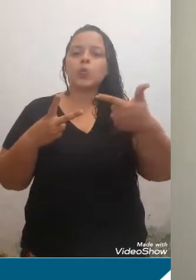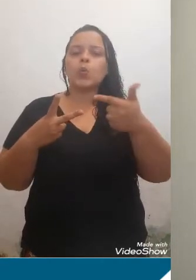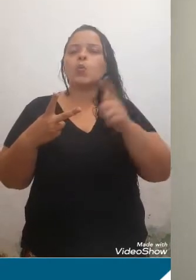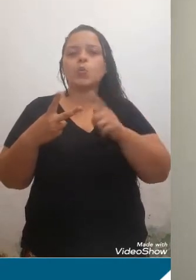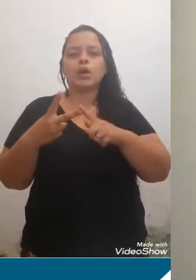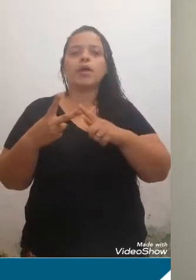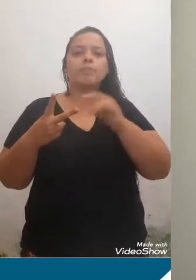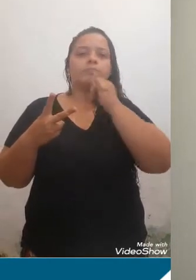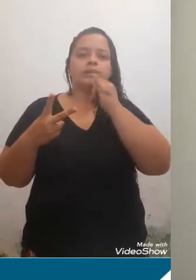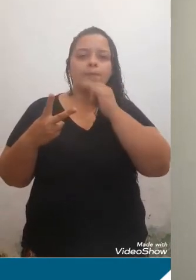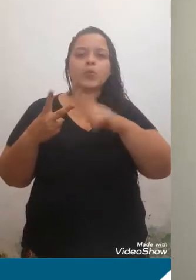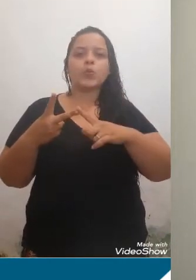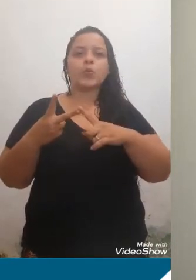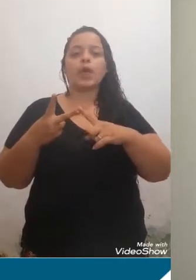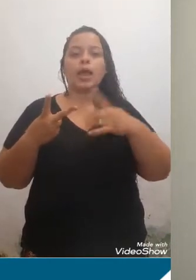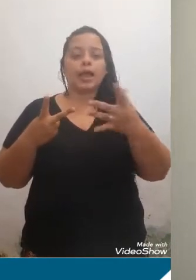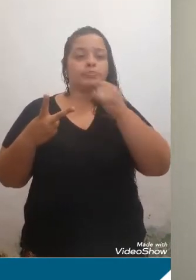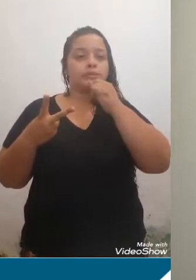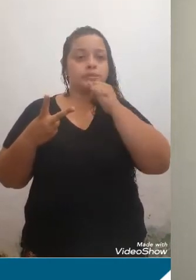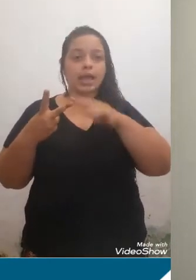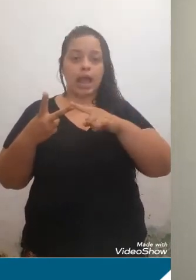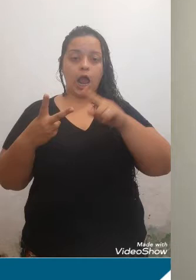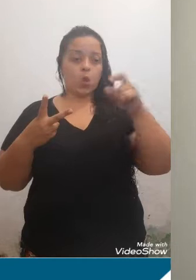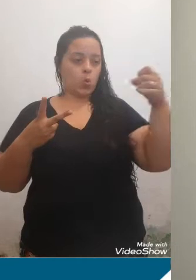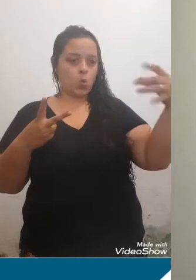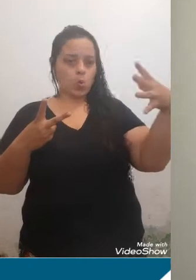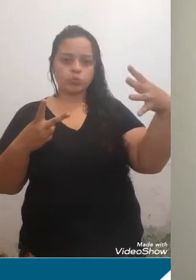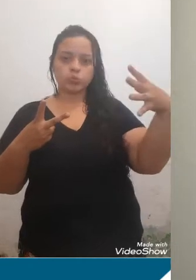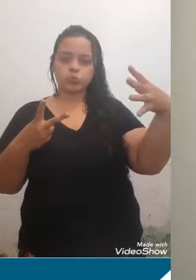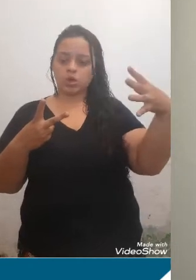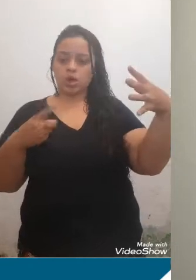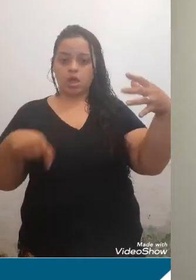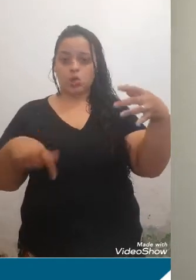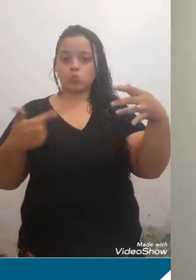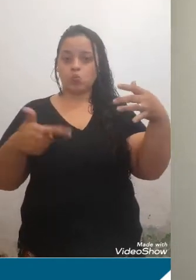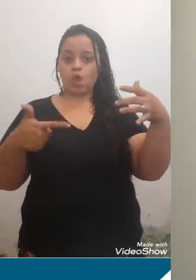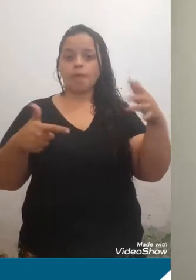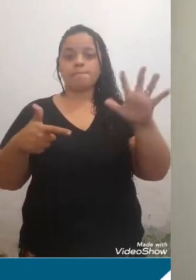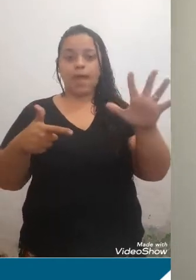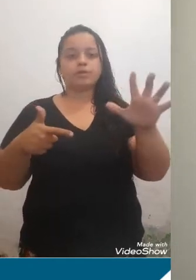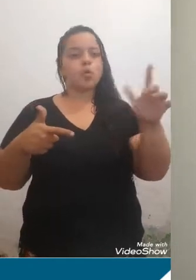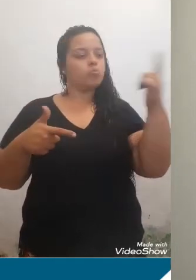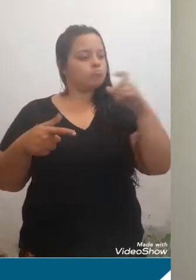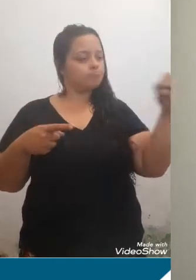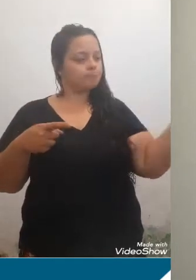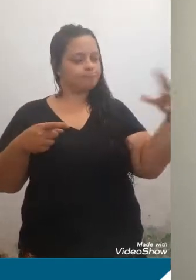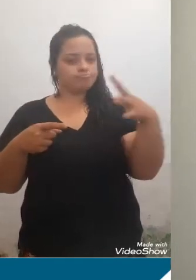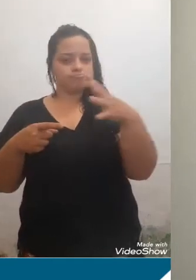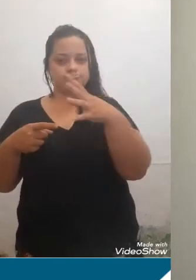uma fonte secundária? A fonte secundária é quando a fonte de luz não tem luz própria, mas